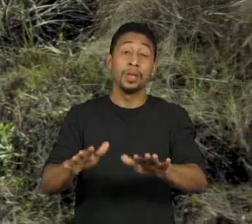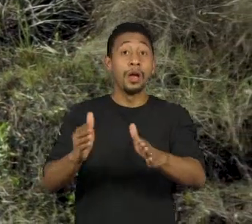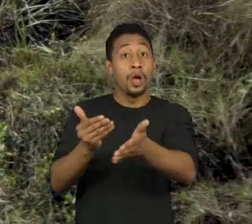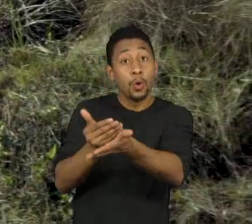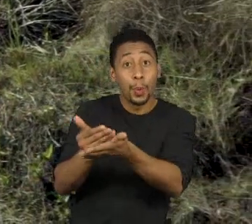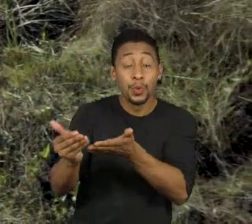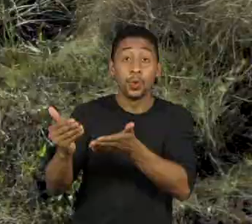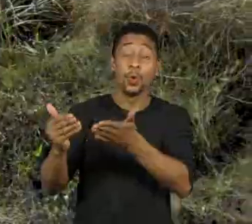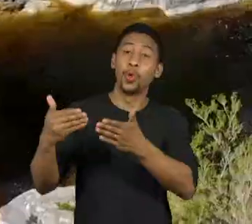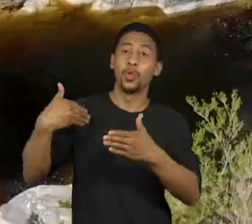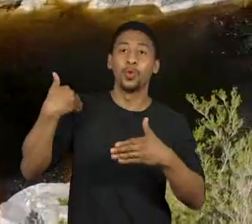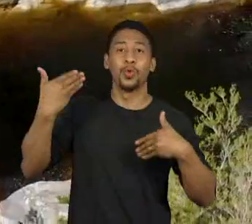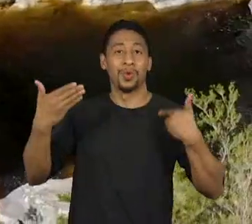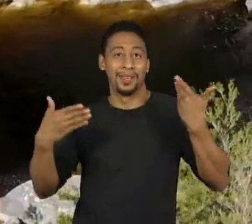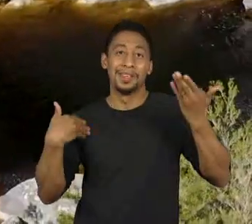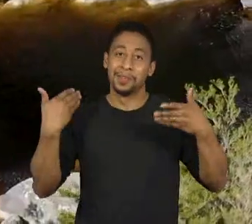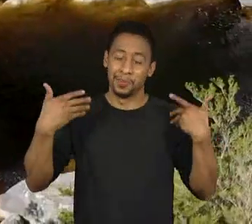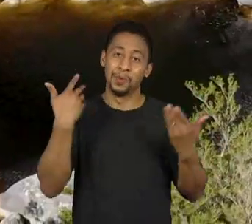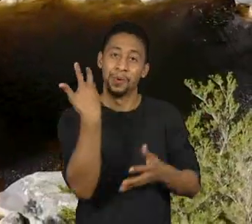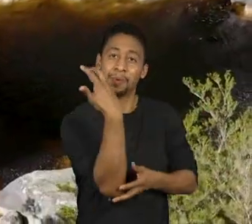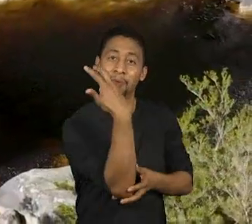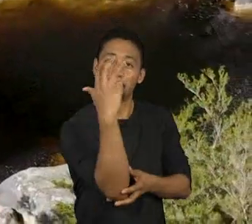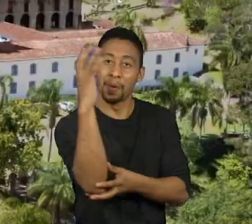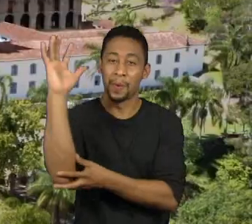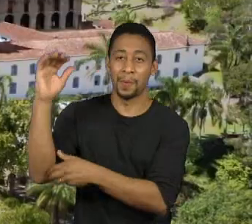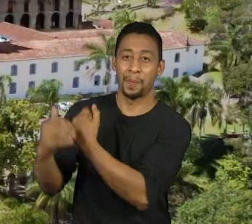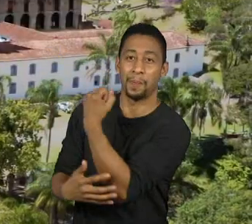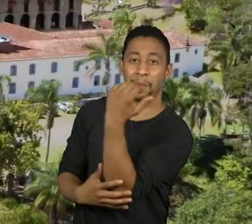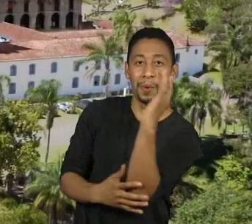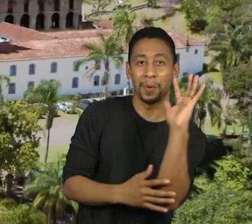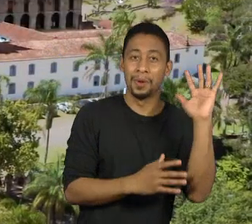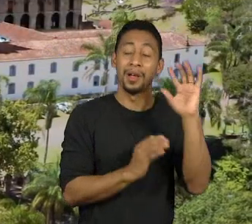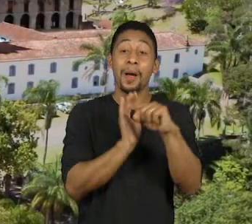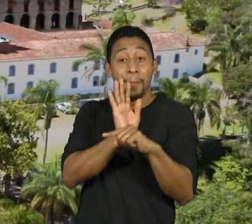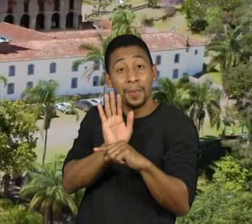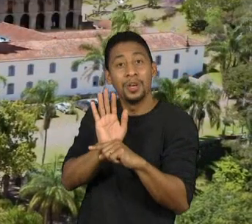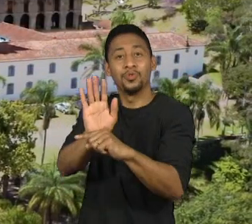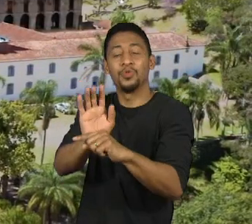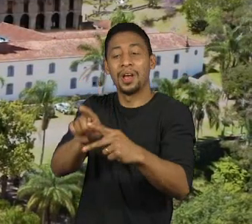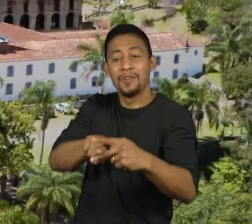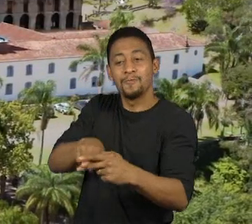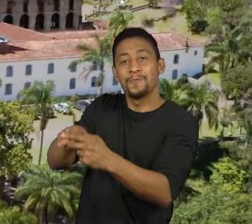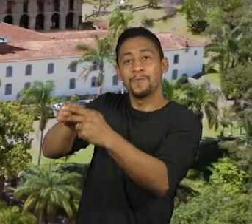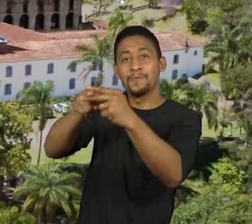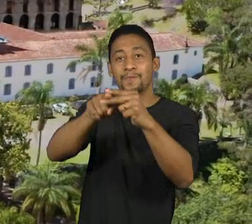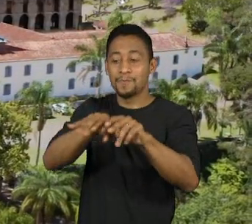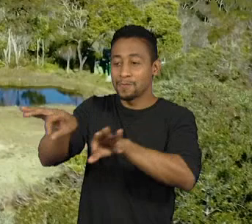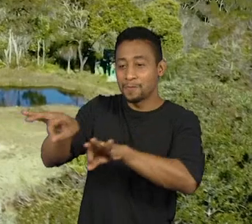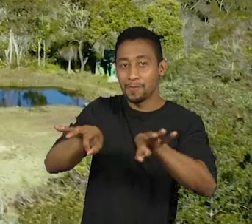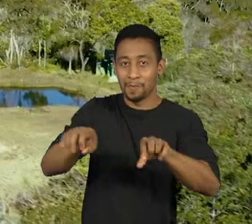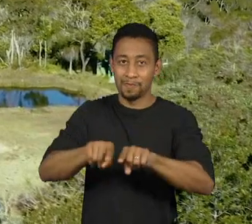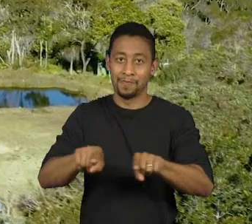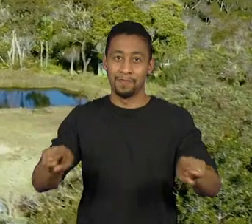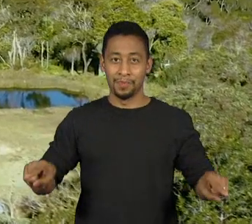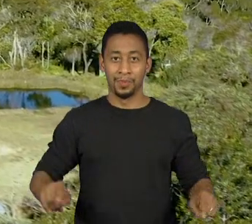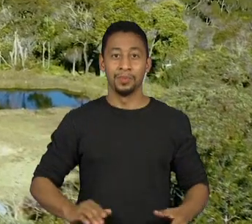passou a ser uma nova alternativa para a manutenção do complexo.